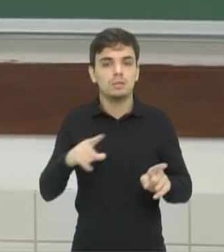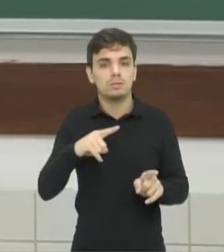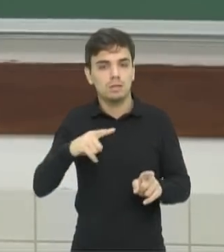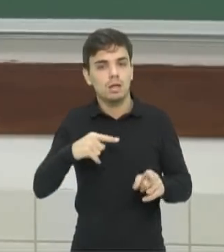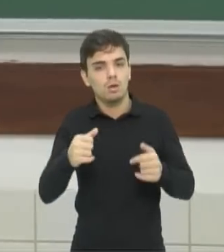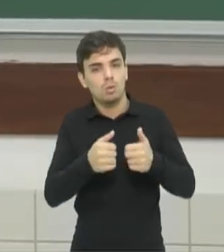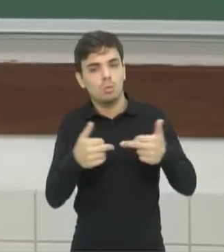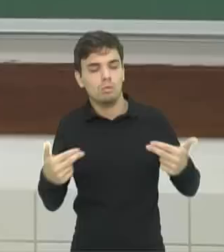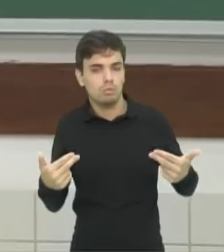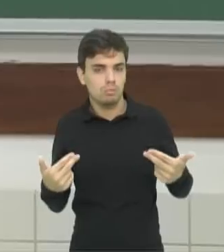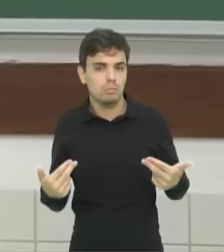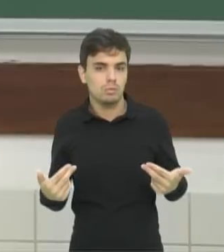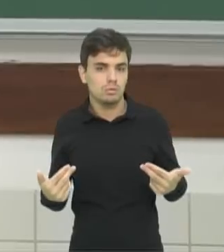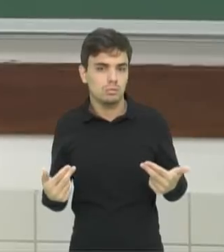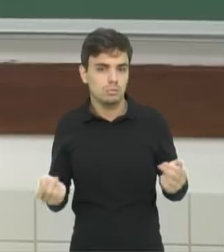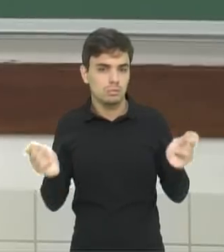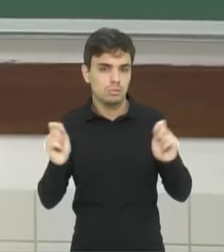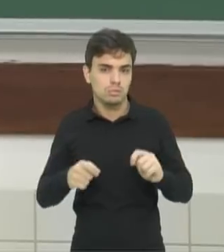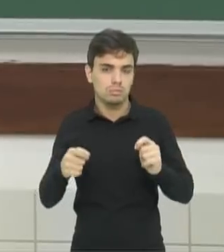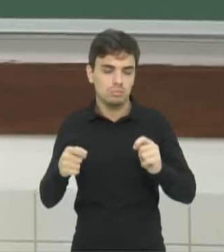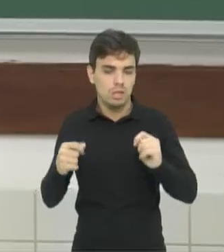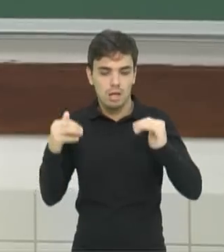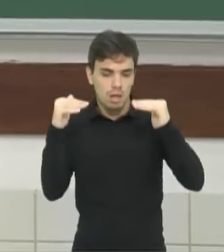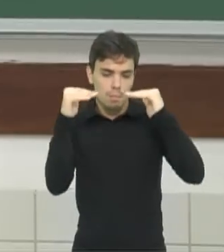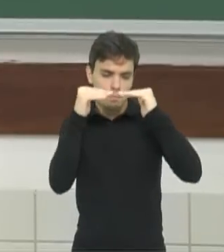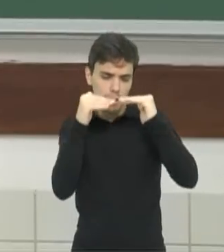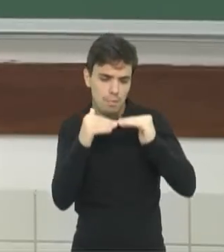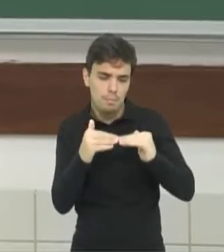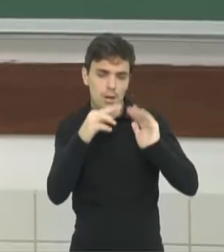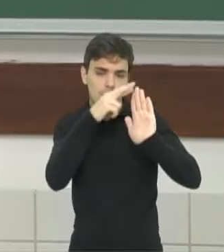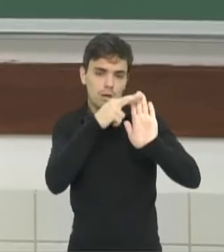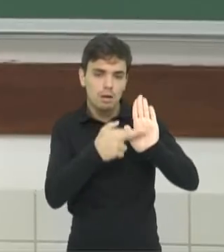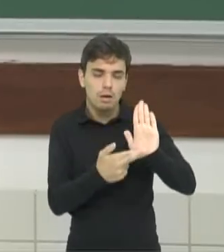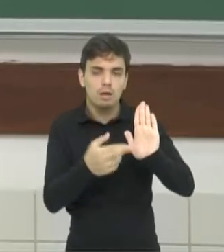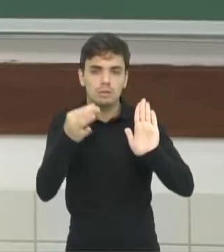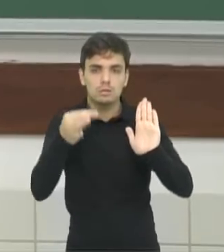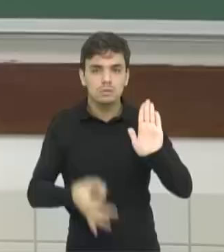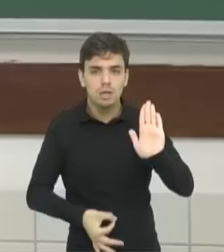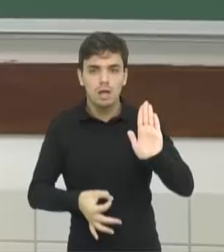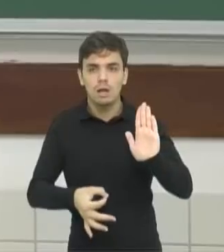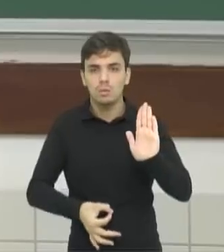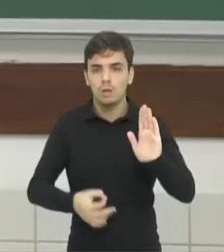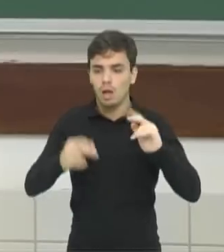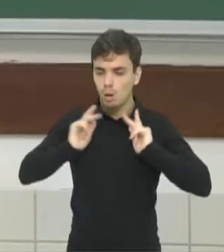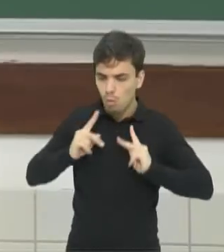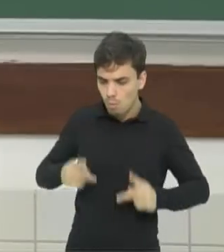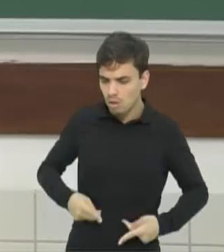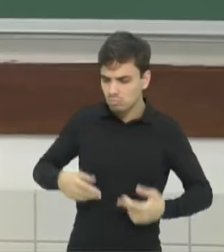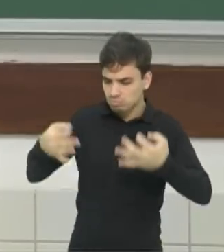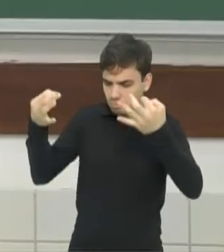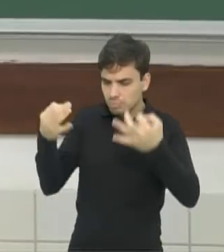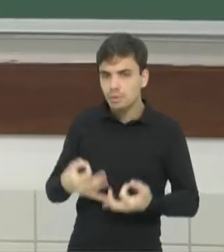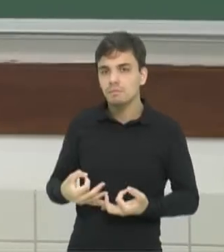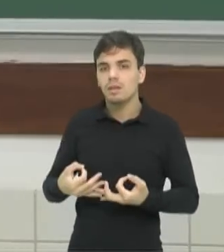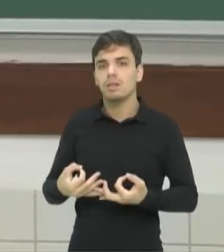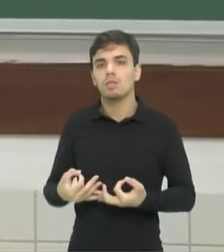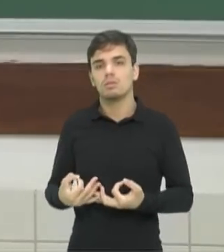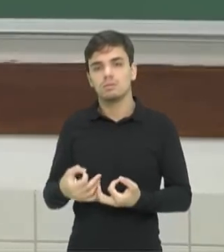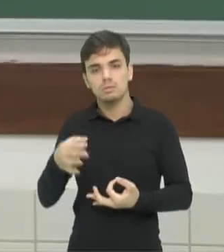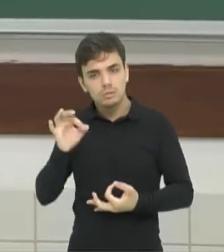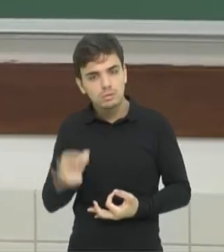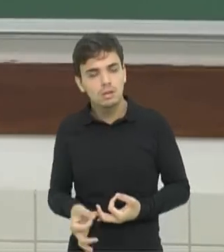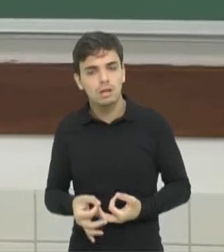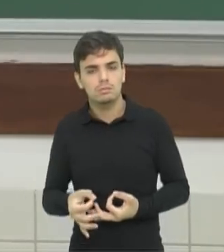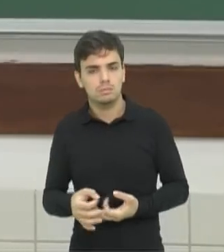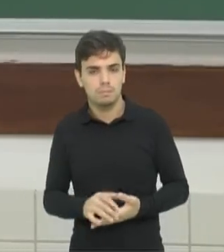que não segue muito o padrão, né? Que seria você mostrar um ser humano perfeito, certinho. A gente tem que